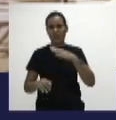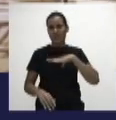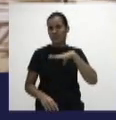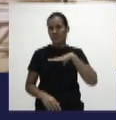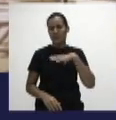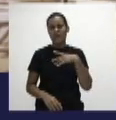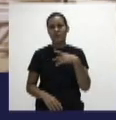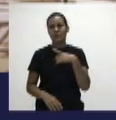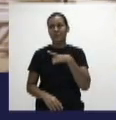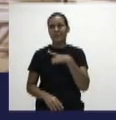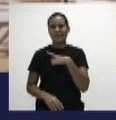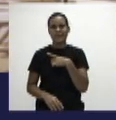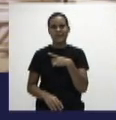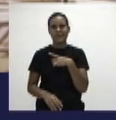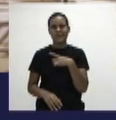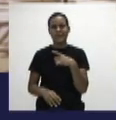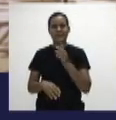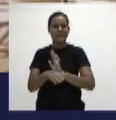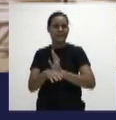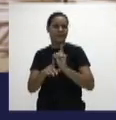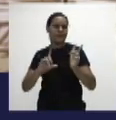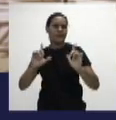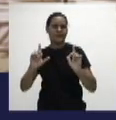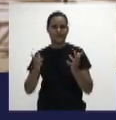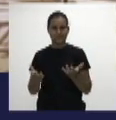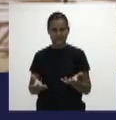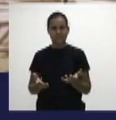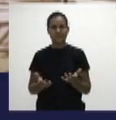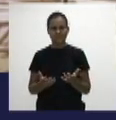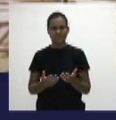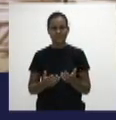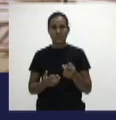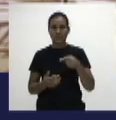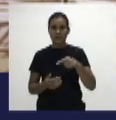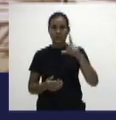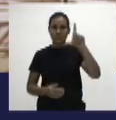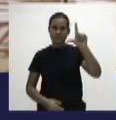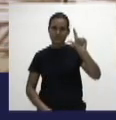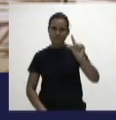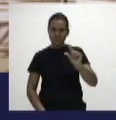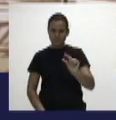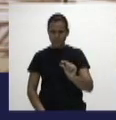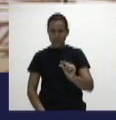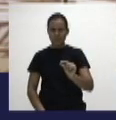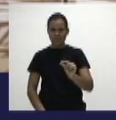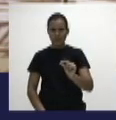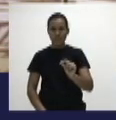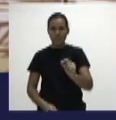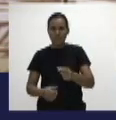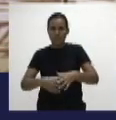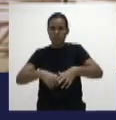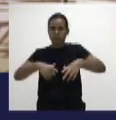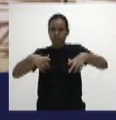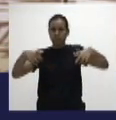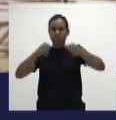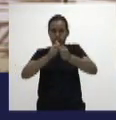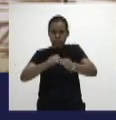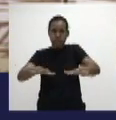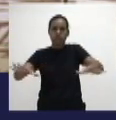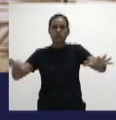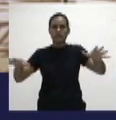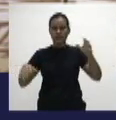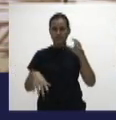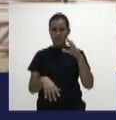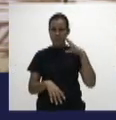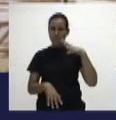sair de casa para ir no espetáculo ccens né então Eh isso inibiu bastante o a a proliferação dos circos na